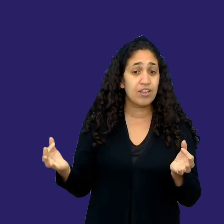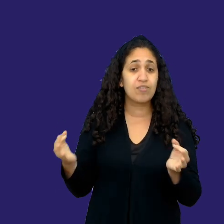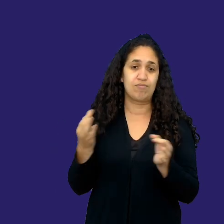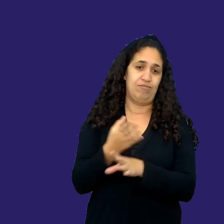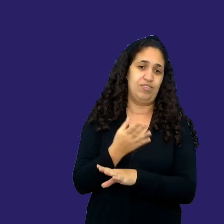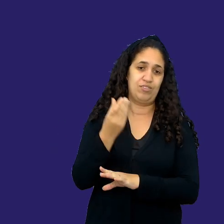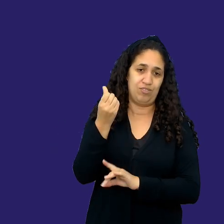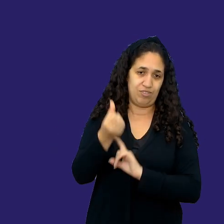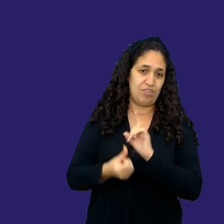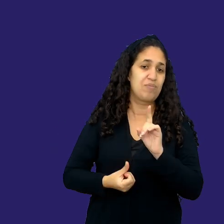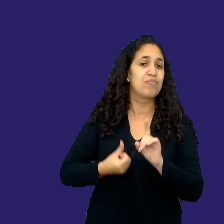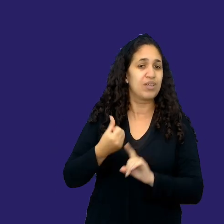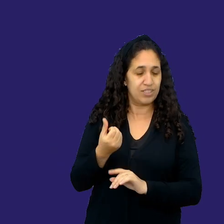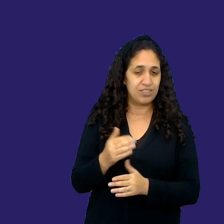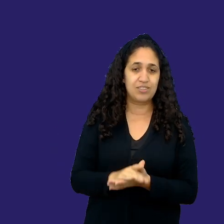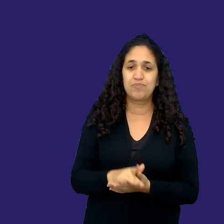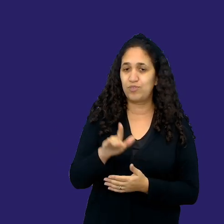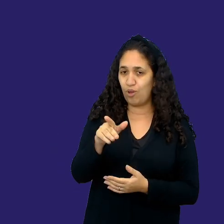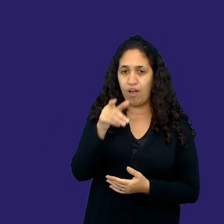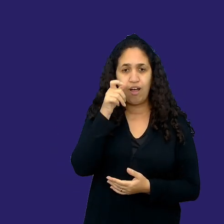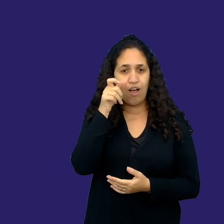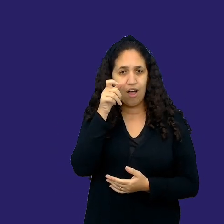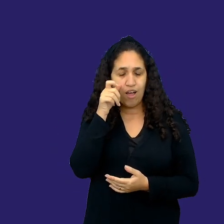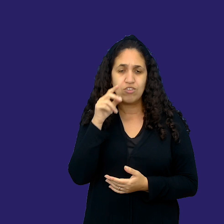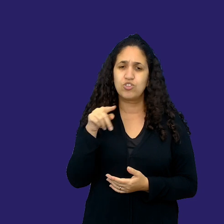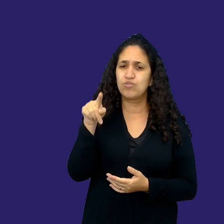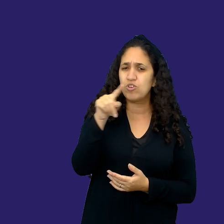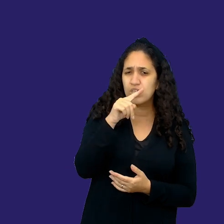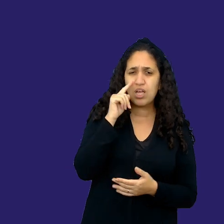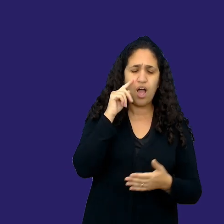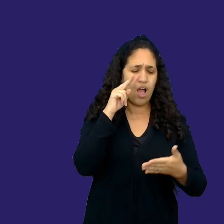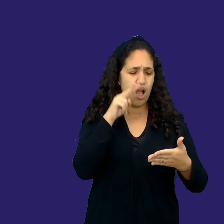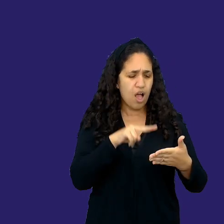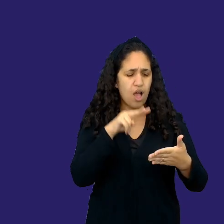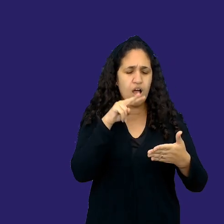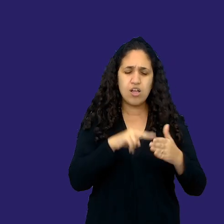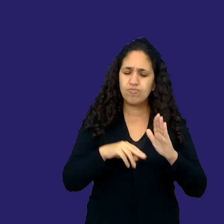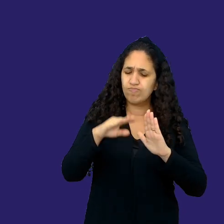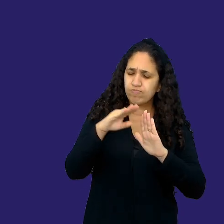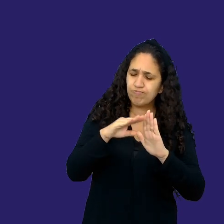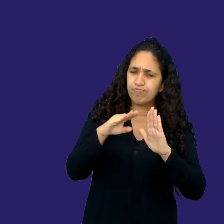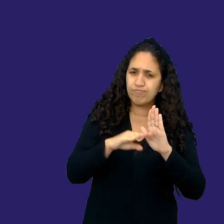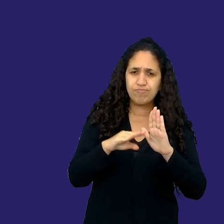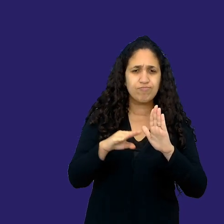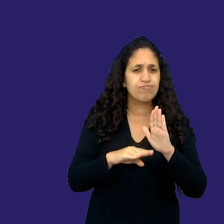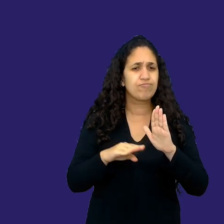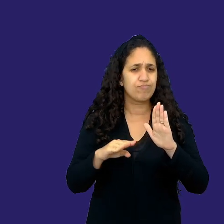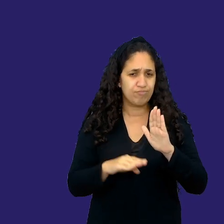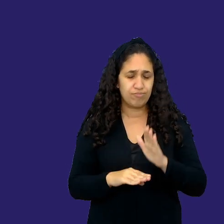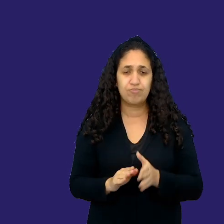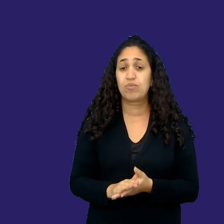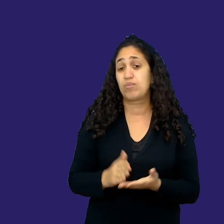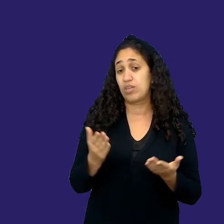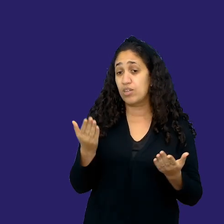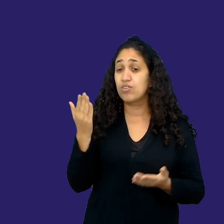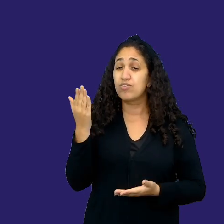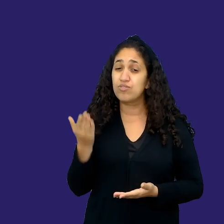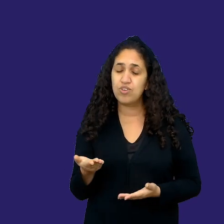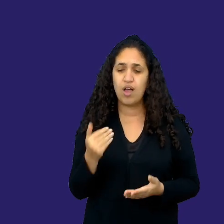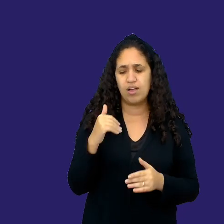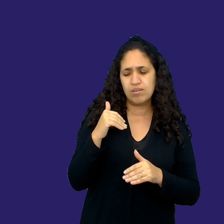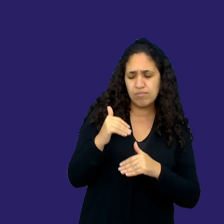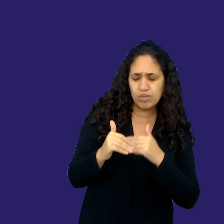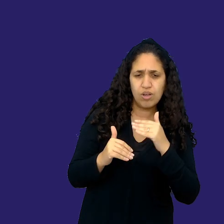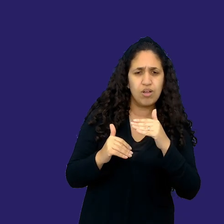semestre. Interessante que vocês observem, que vocês retomem esse roteiro, uma vez que nós tratamos de um